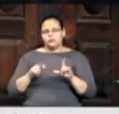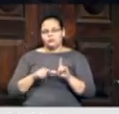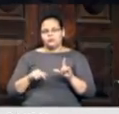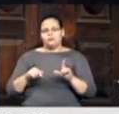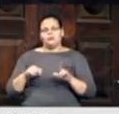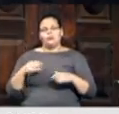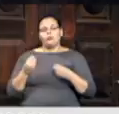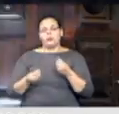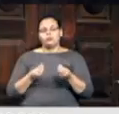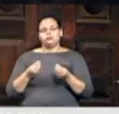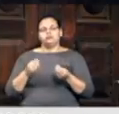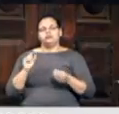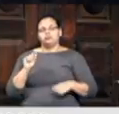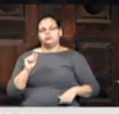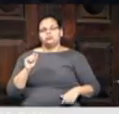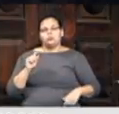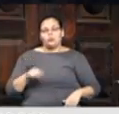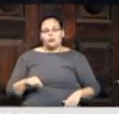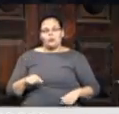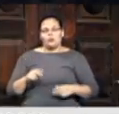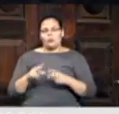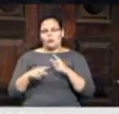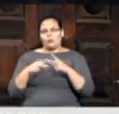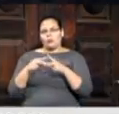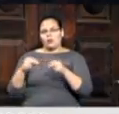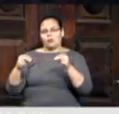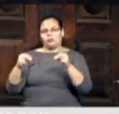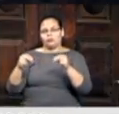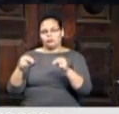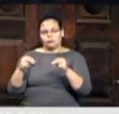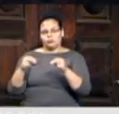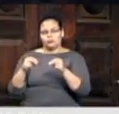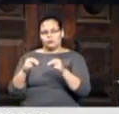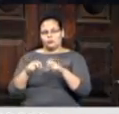Como se fosse um laço.